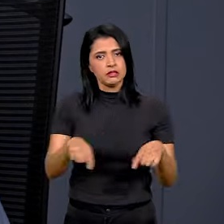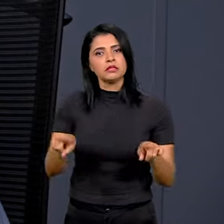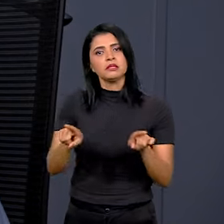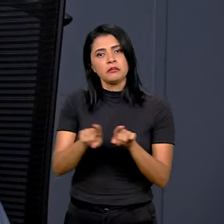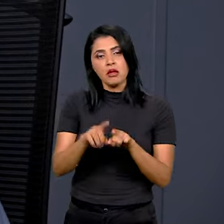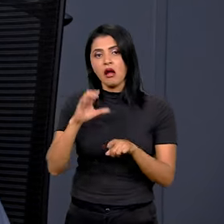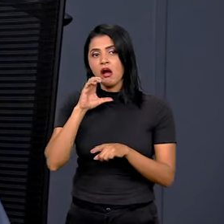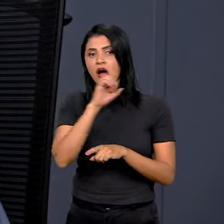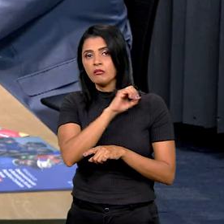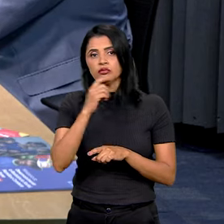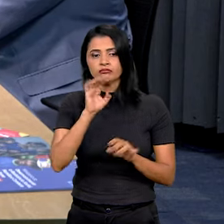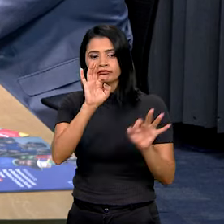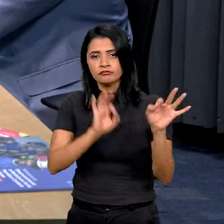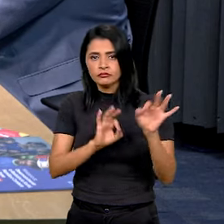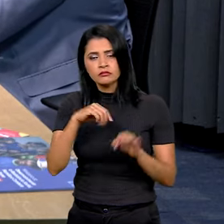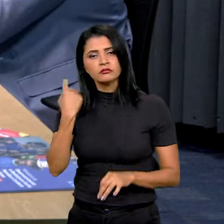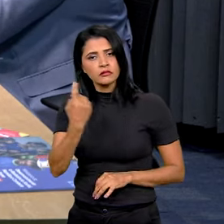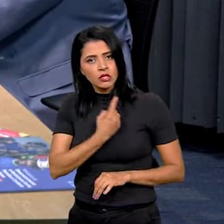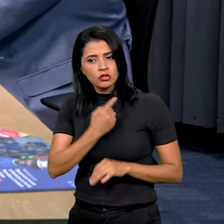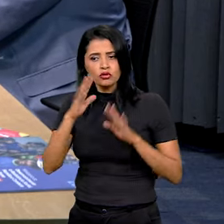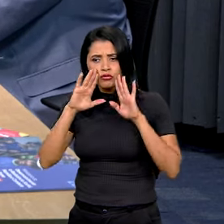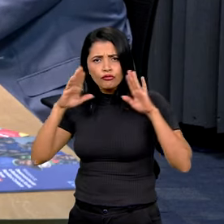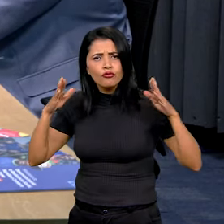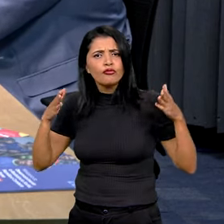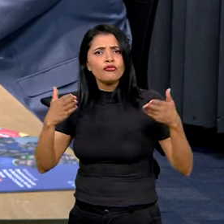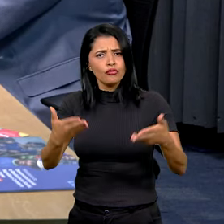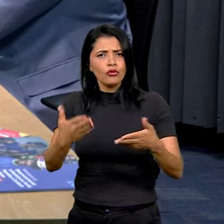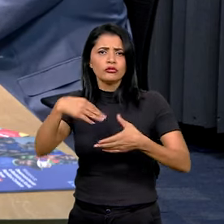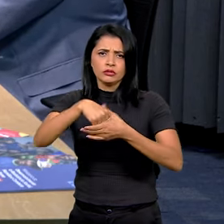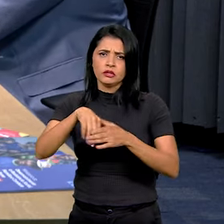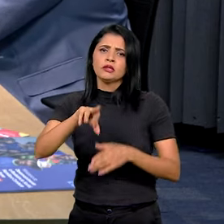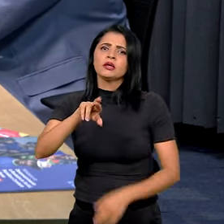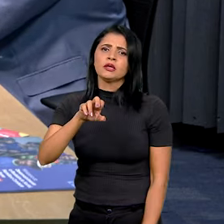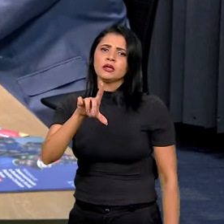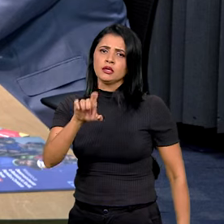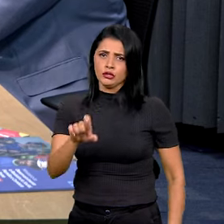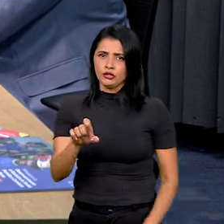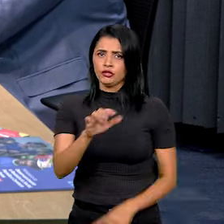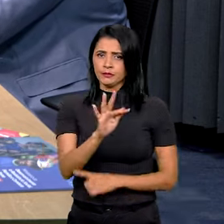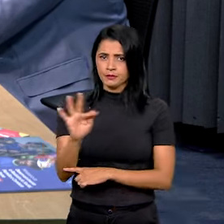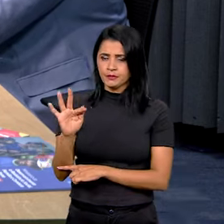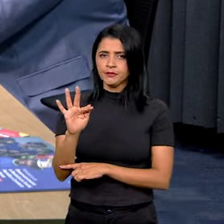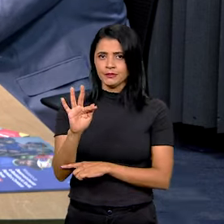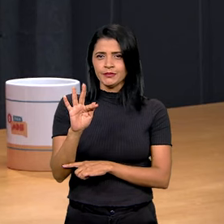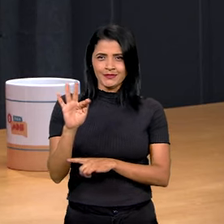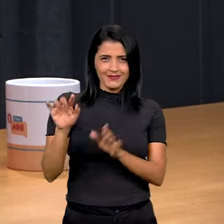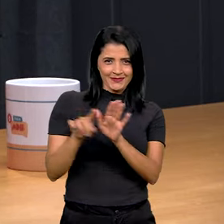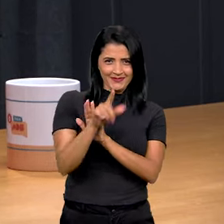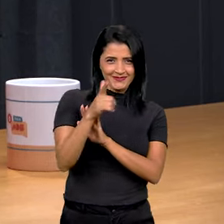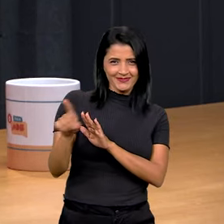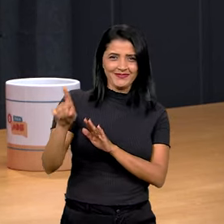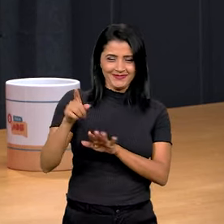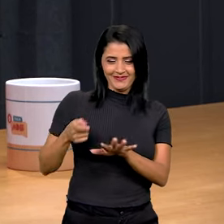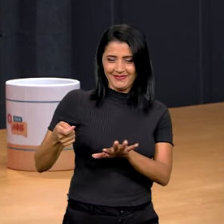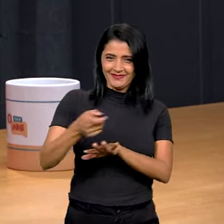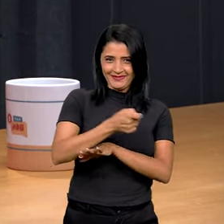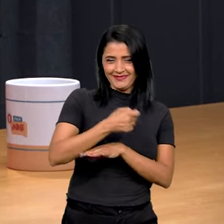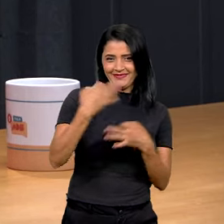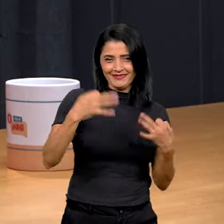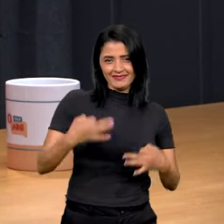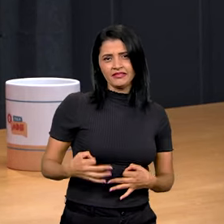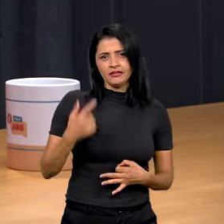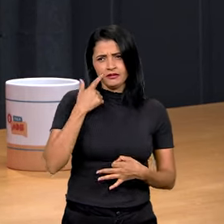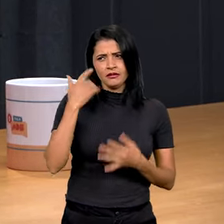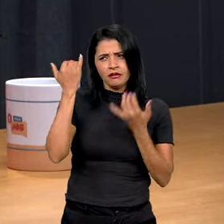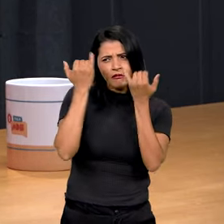gente precisa ter também uma velocidade tremenda e a gente tá extremamente focado nisso dentro da rede Federal sobre as fake News a minha próxima pergunta a